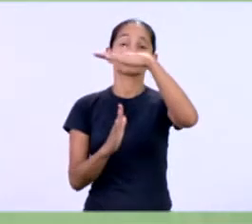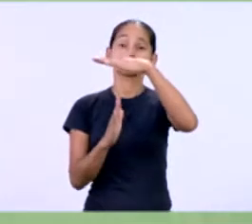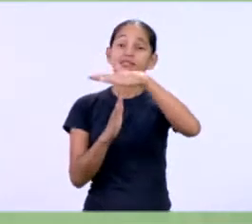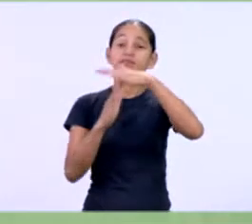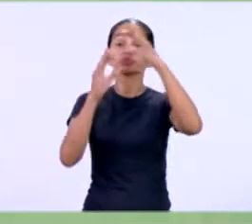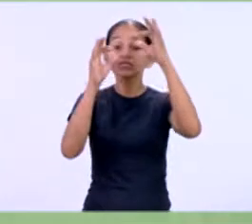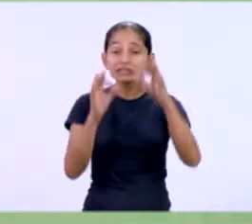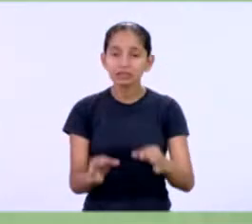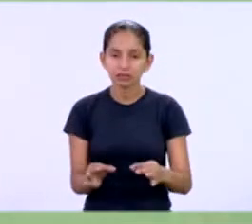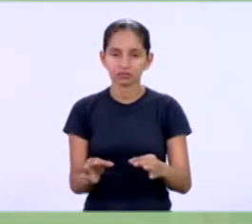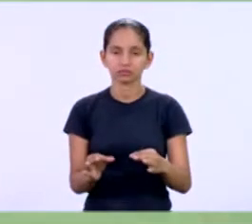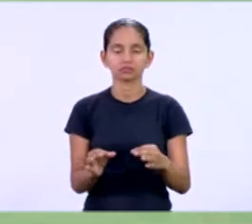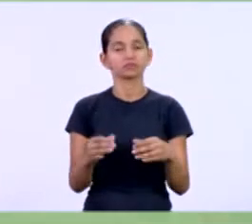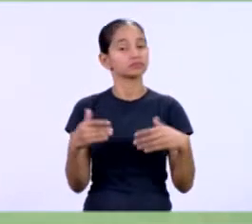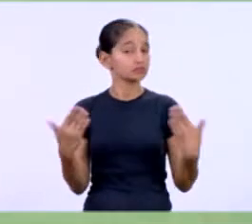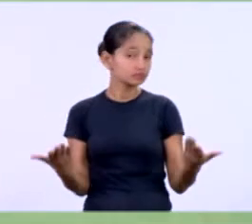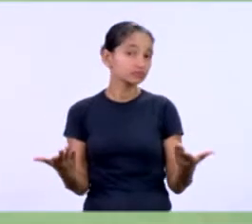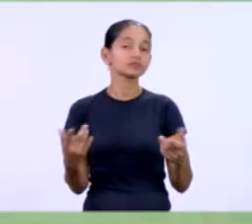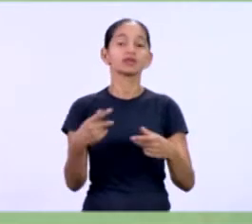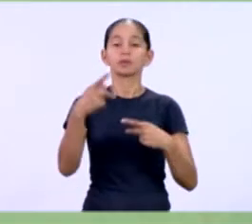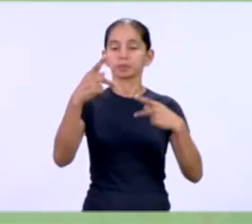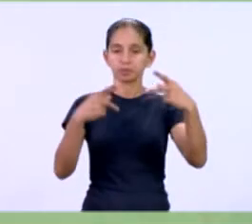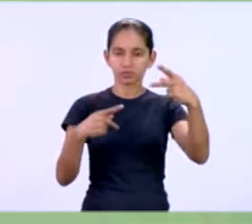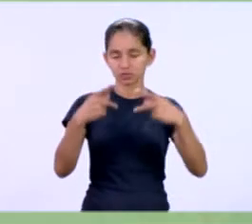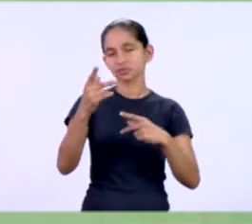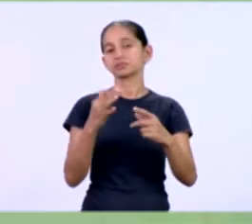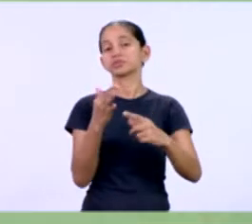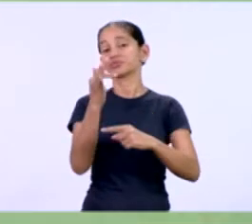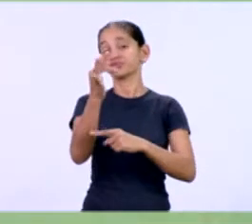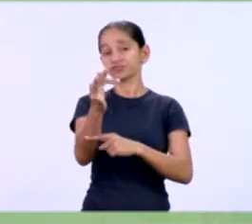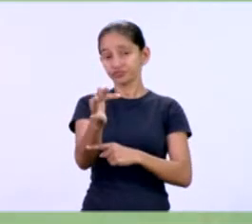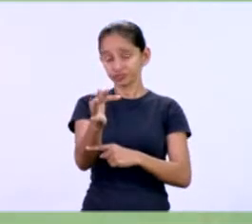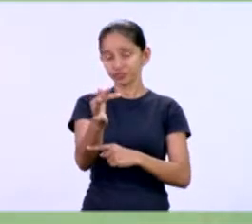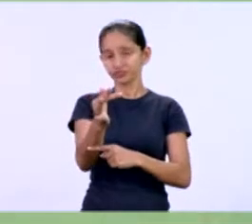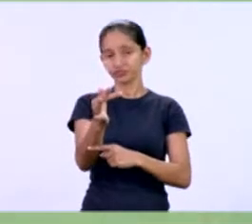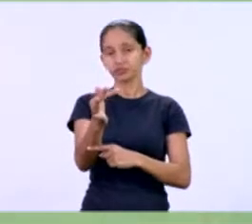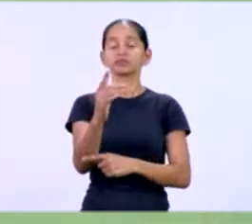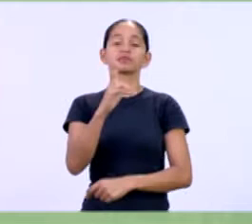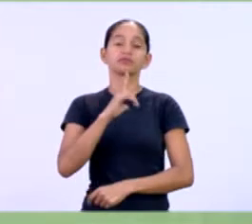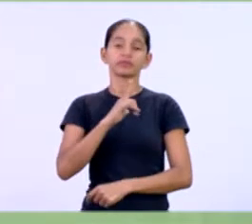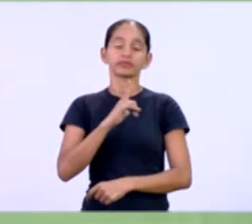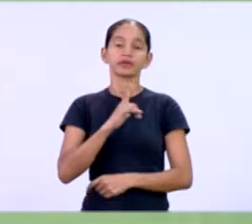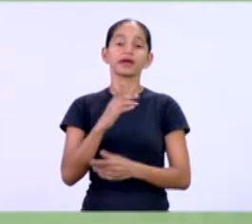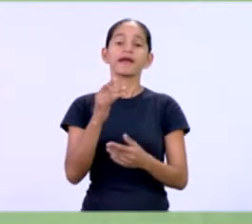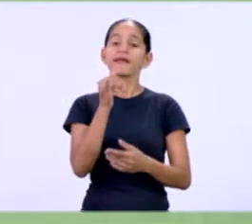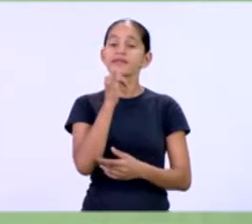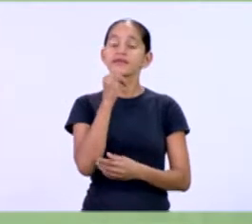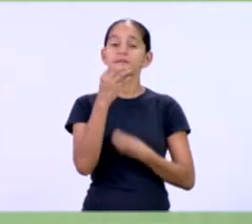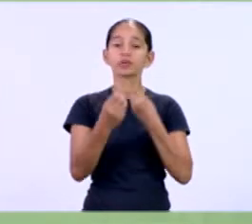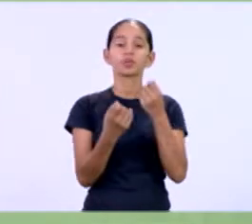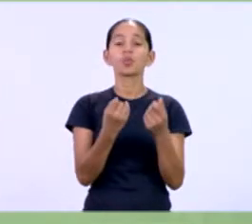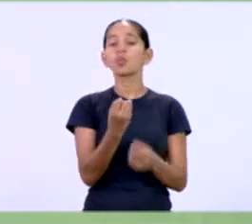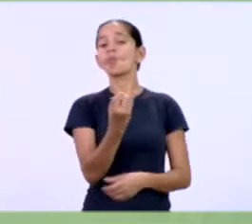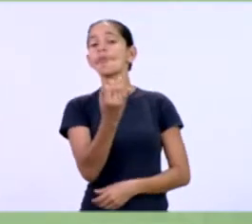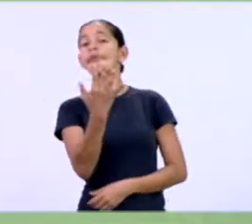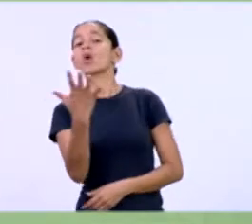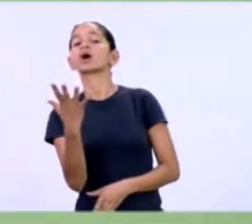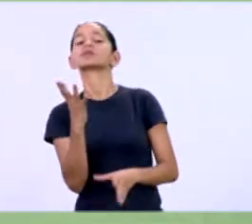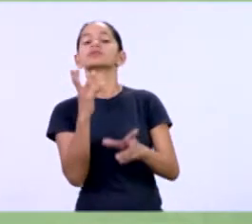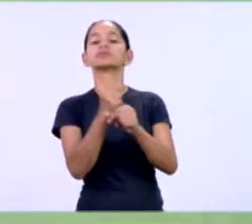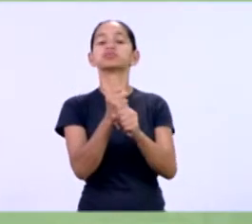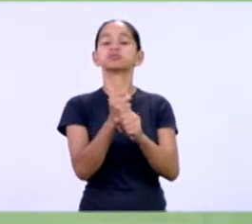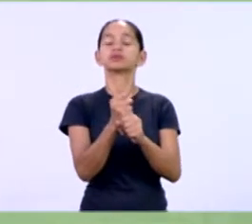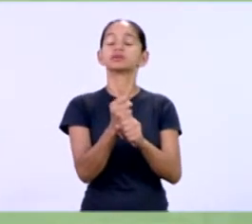determinado. Representa um plano para o futuro, expresso em termos quantitativos